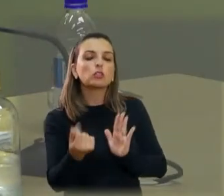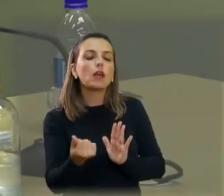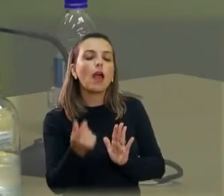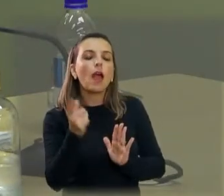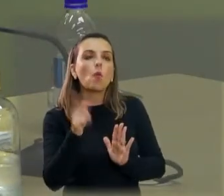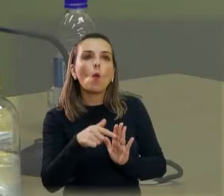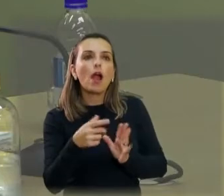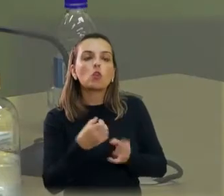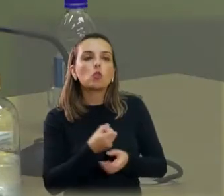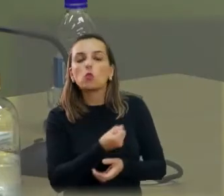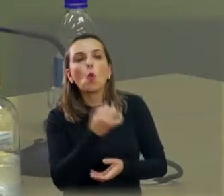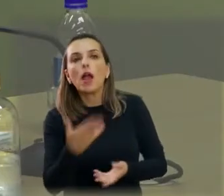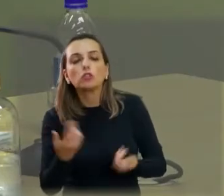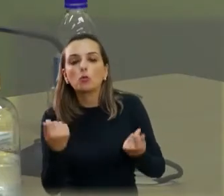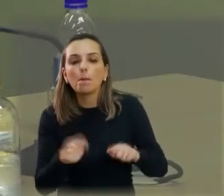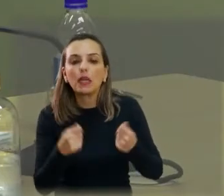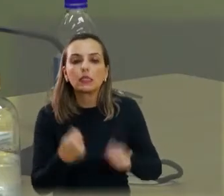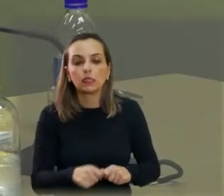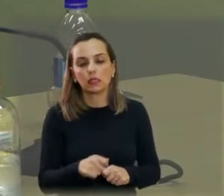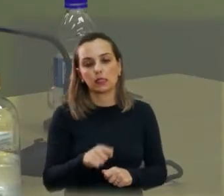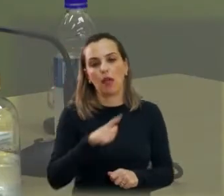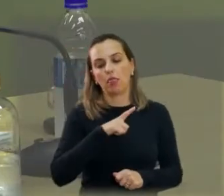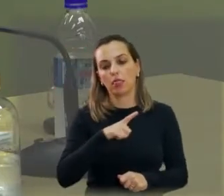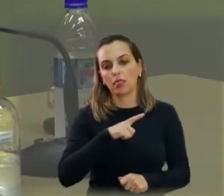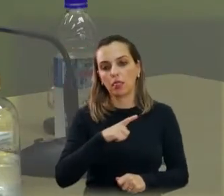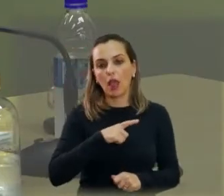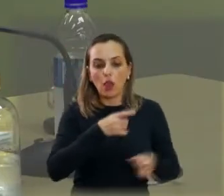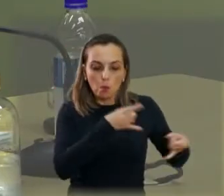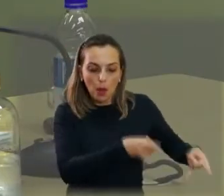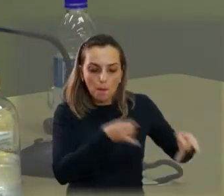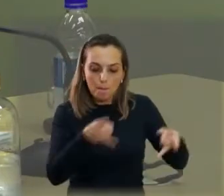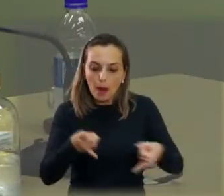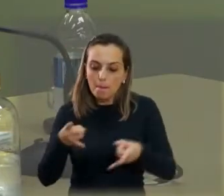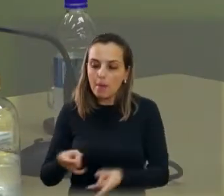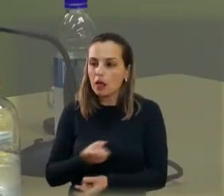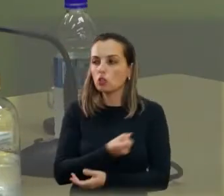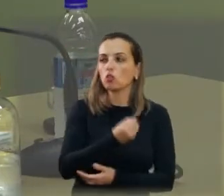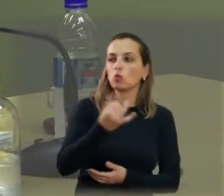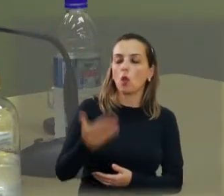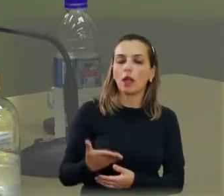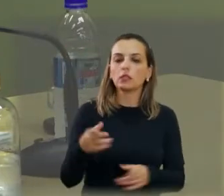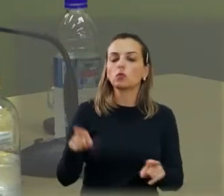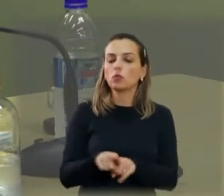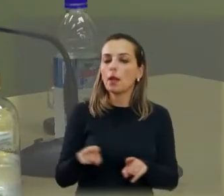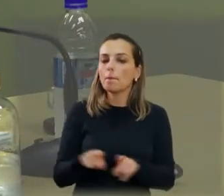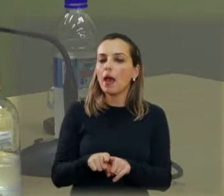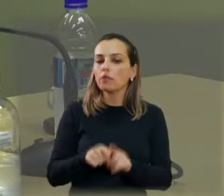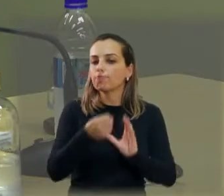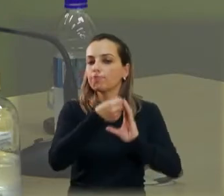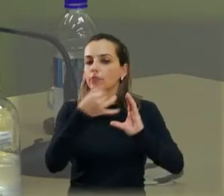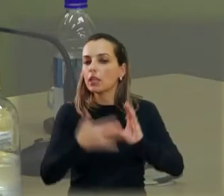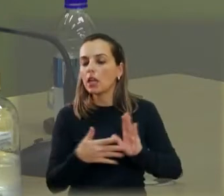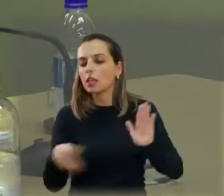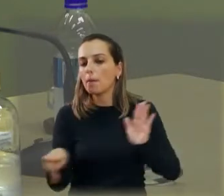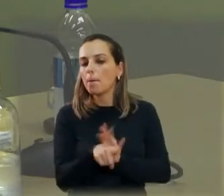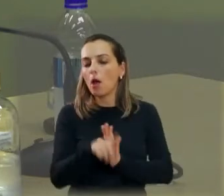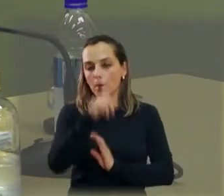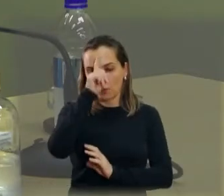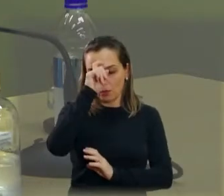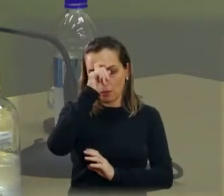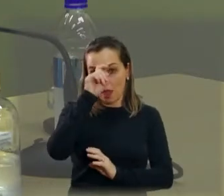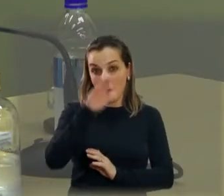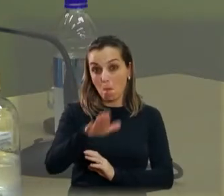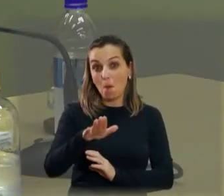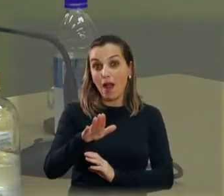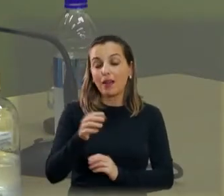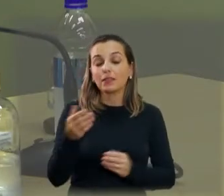que um hospital tem que ter de acordo com o número de leitos e as características dele, né? Só que, o que que veio?